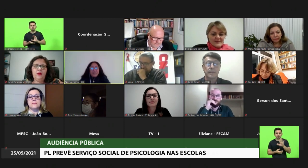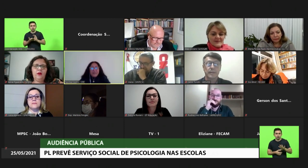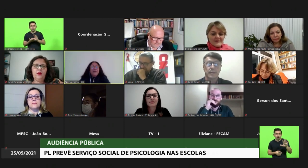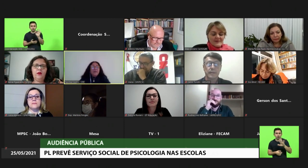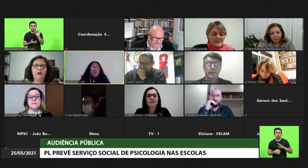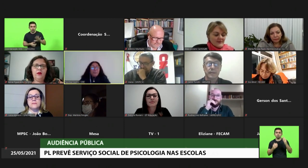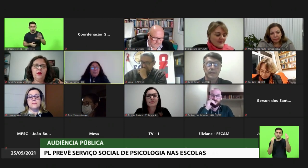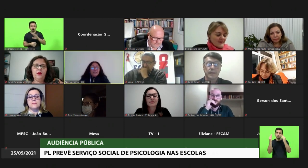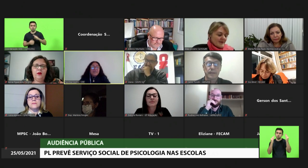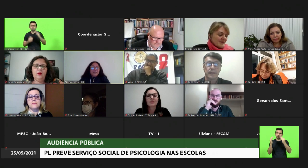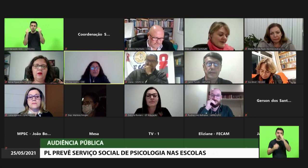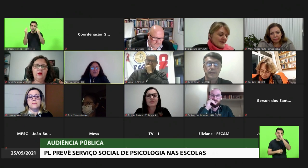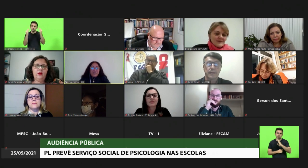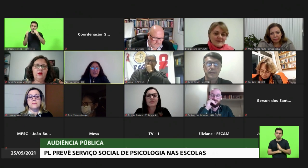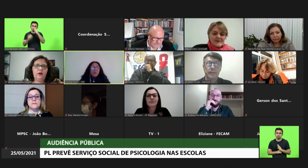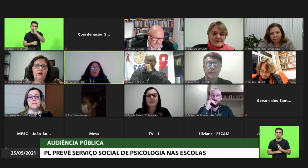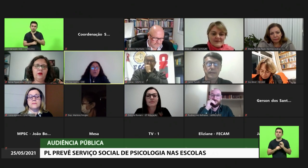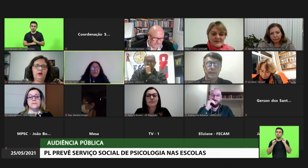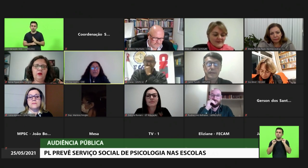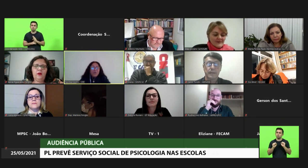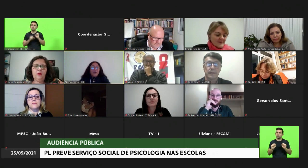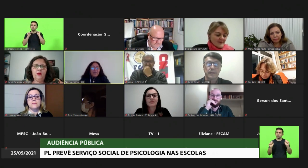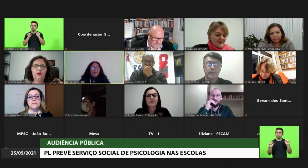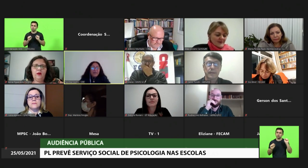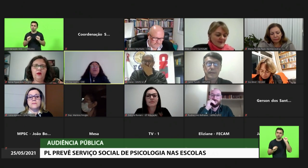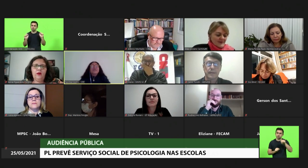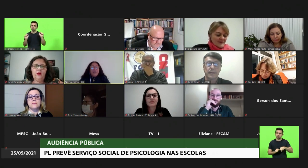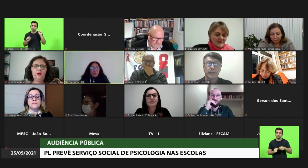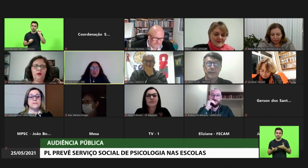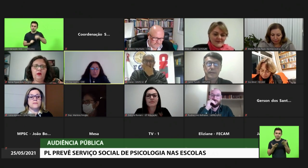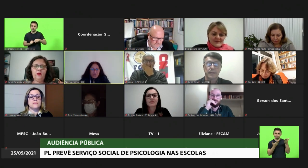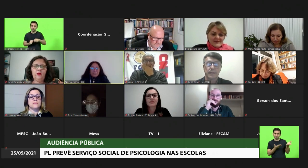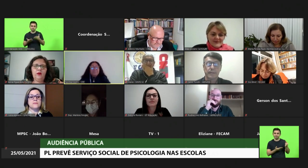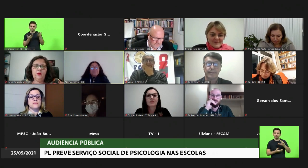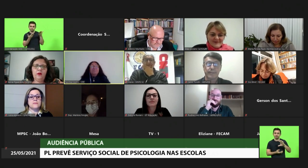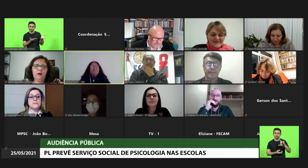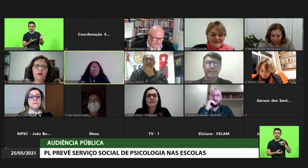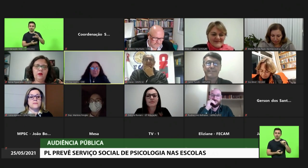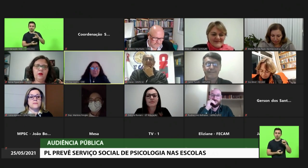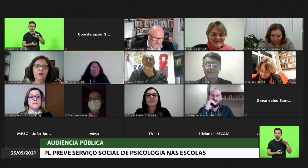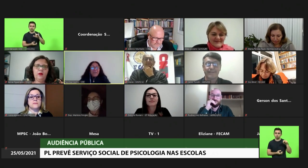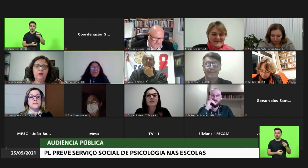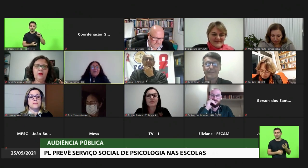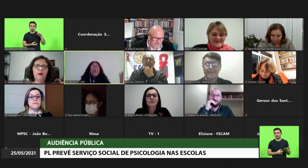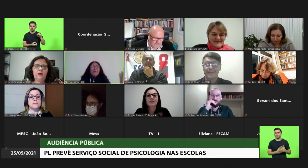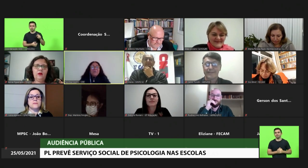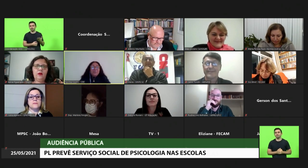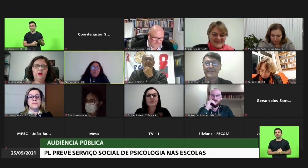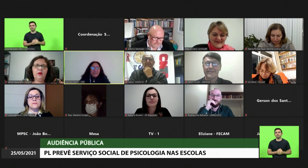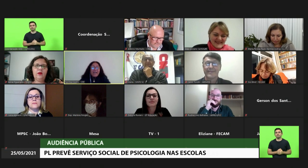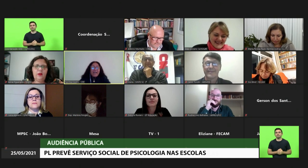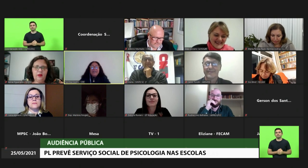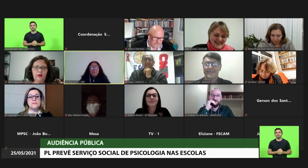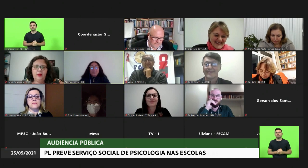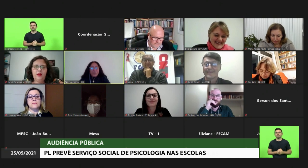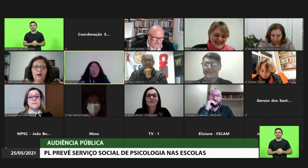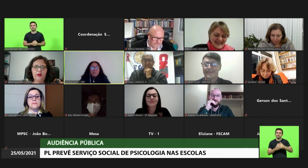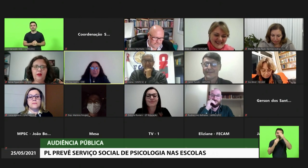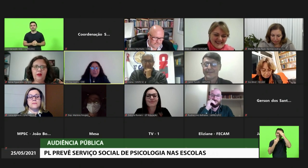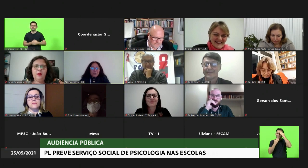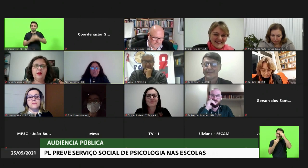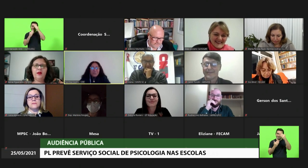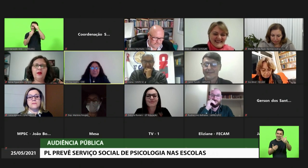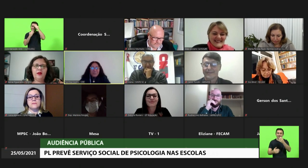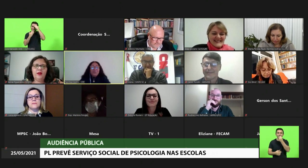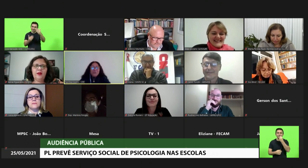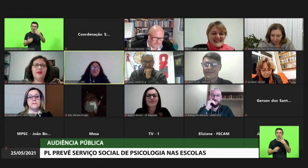psicologia brasileira, que possa ser destinado ao companheiro, colega Celso Tondim. Tudo bem? Muito obrigada e boa